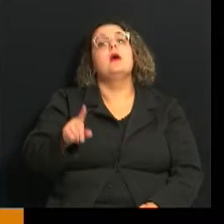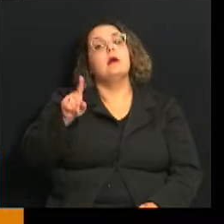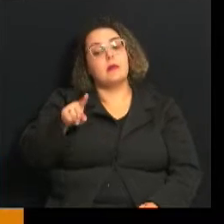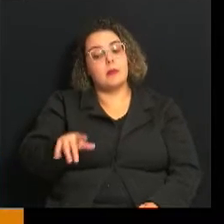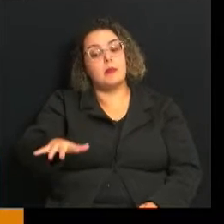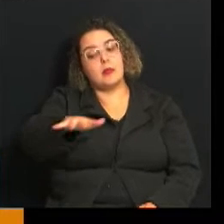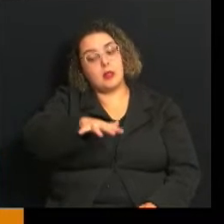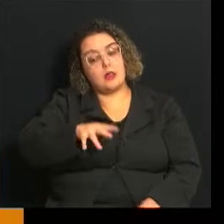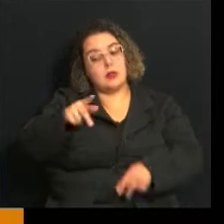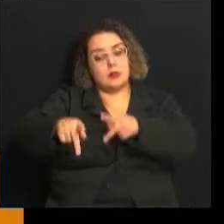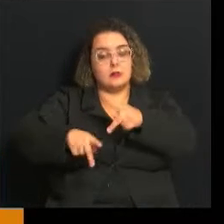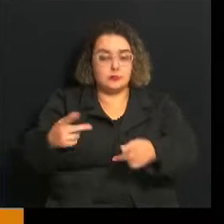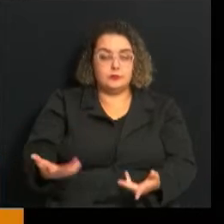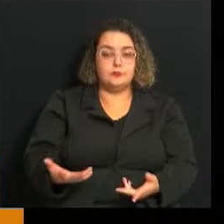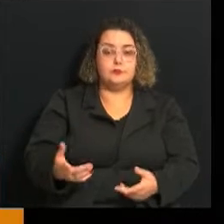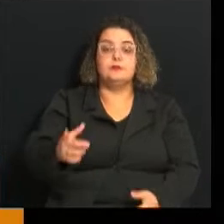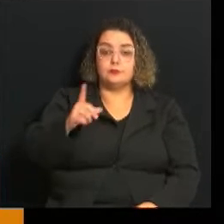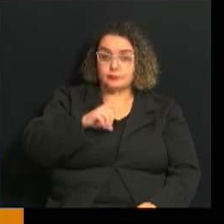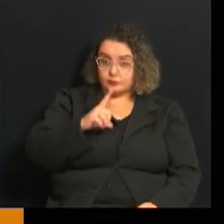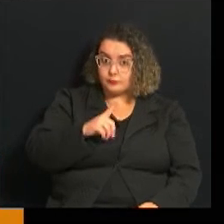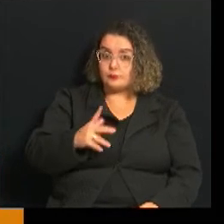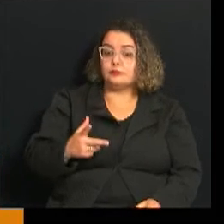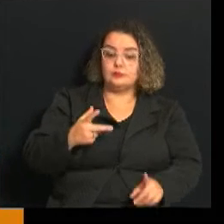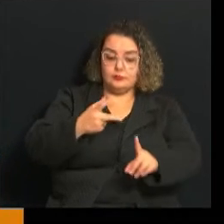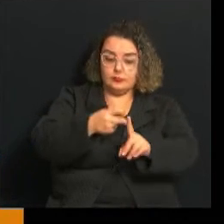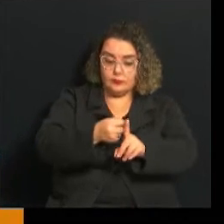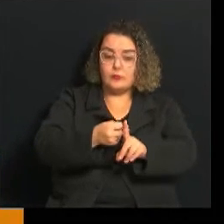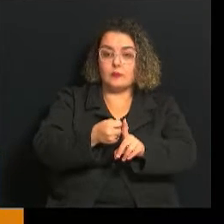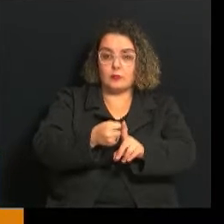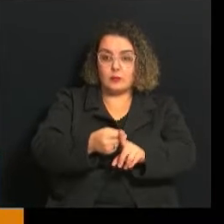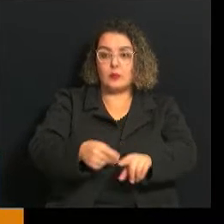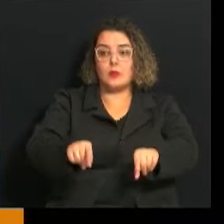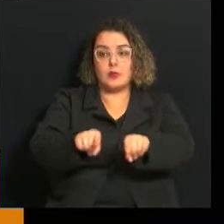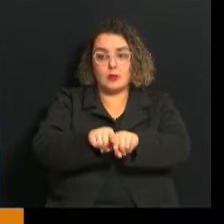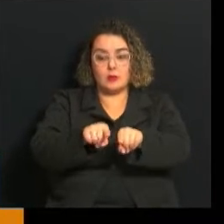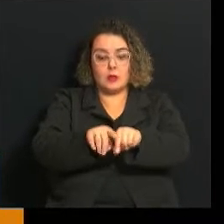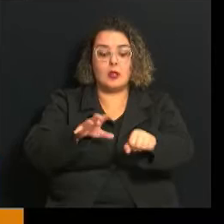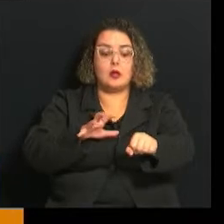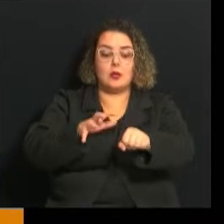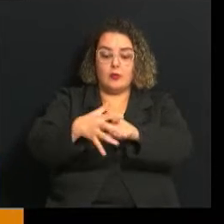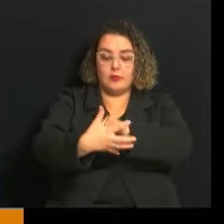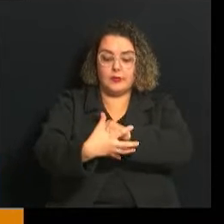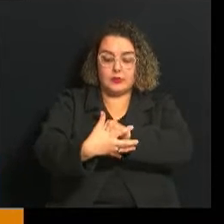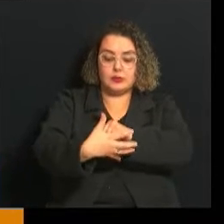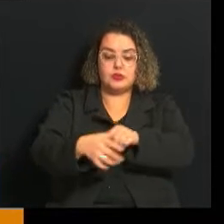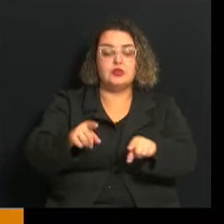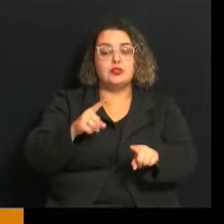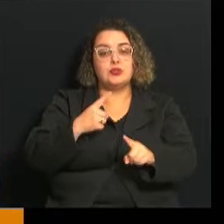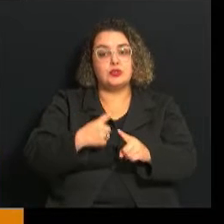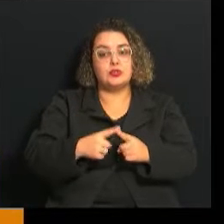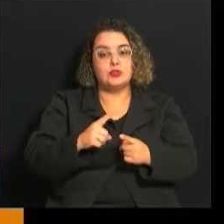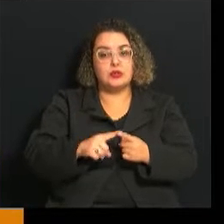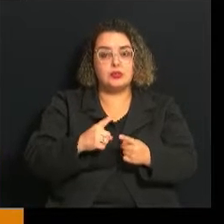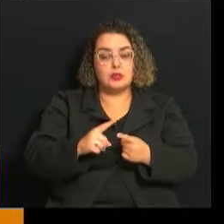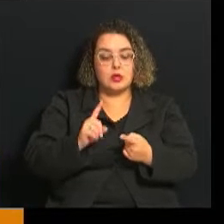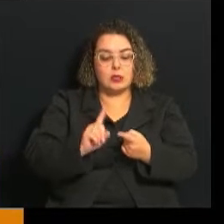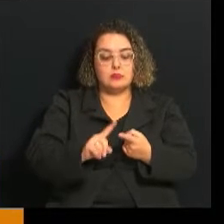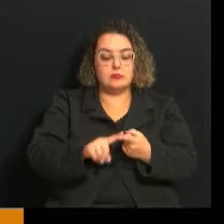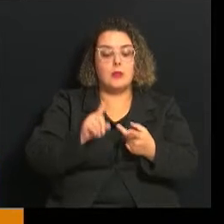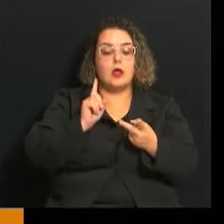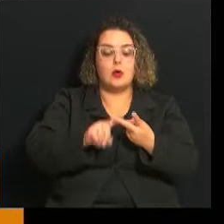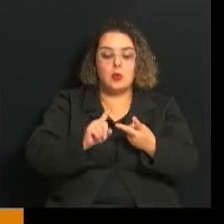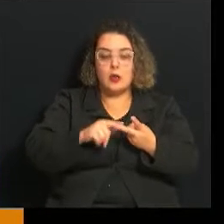público. Então, olha, a gente tem a vacinação, inclusive Covid-19, temos a vacinação contra a gripe